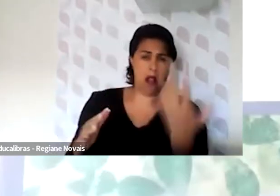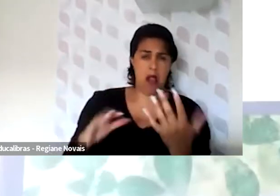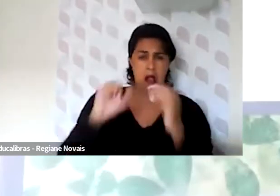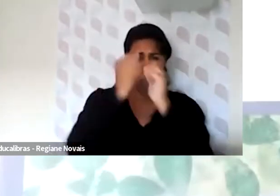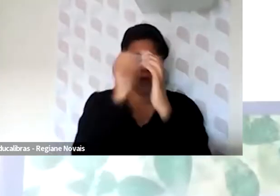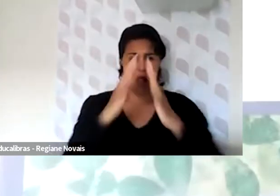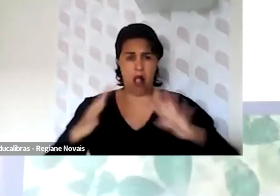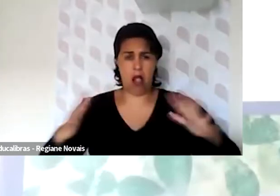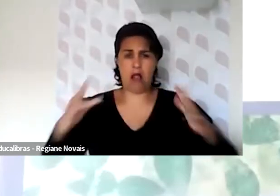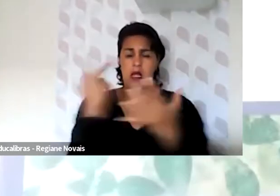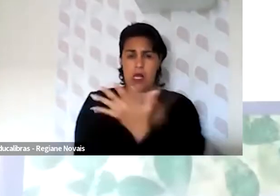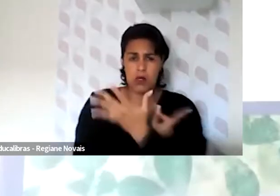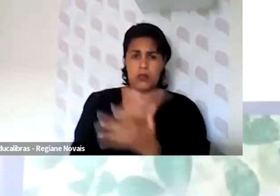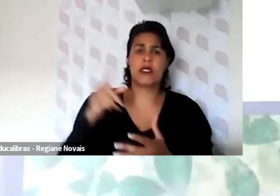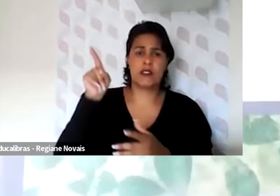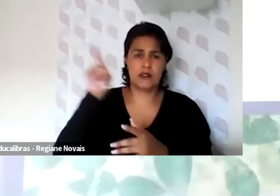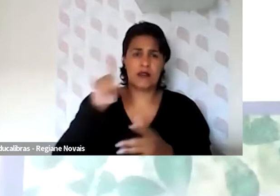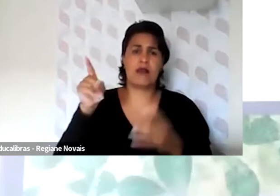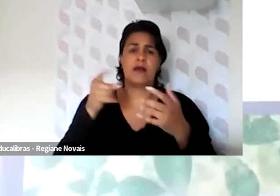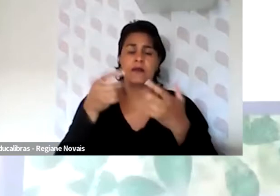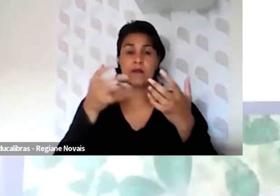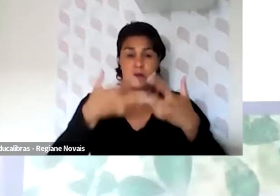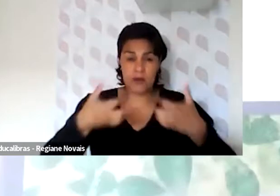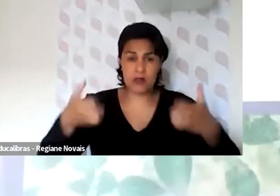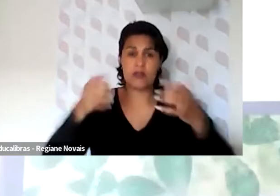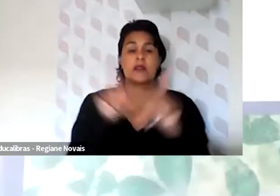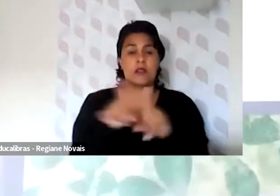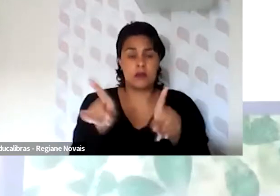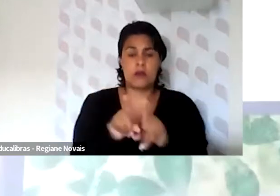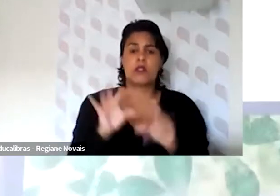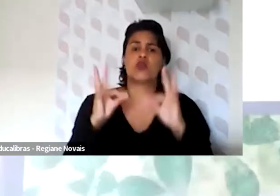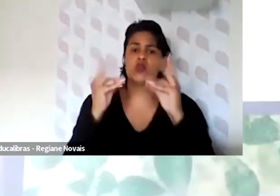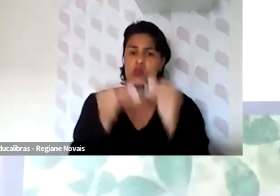Janeiro, em Petrópolis, né, e da Bahia, e também aqui nos territórios